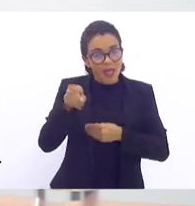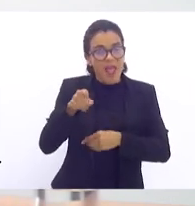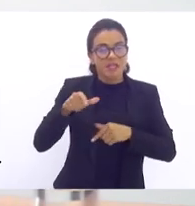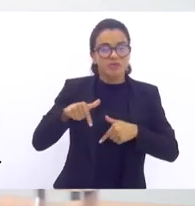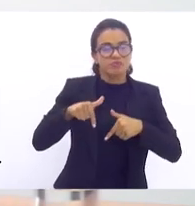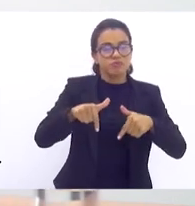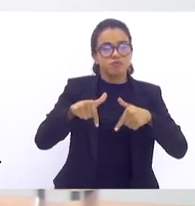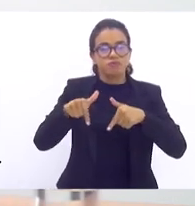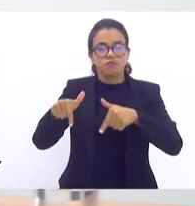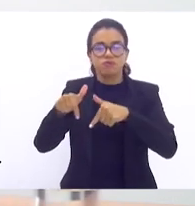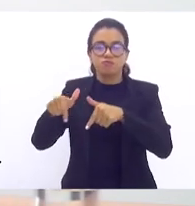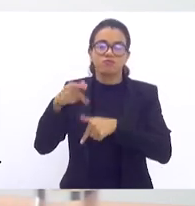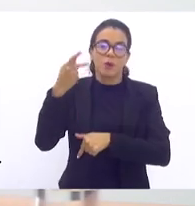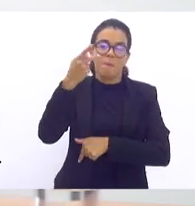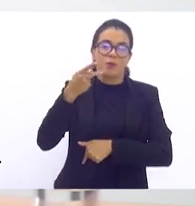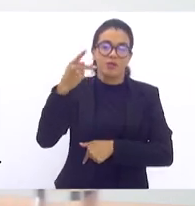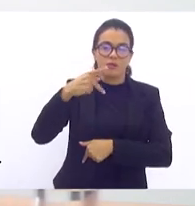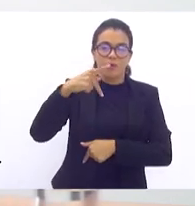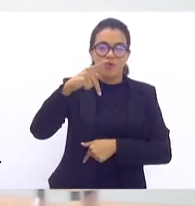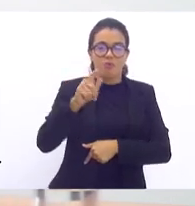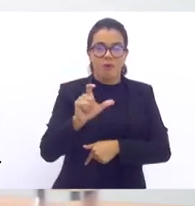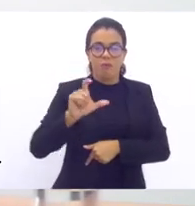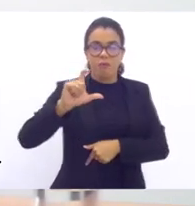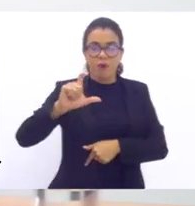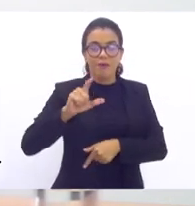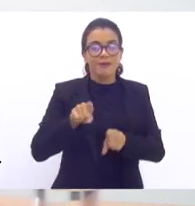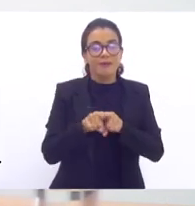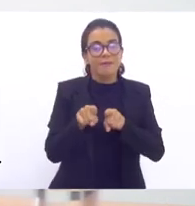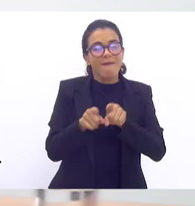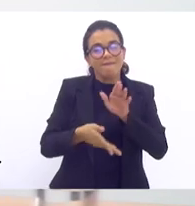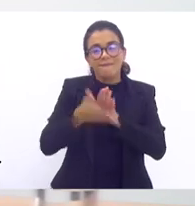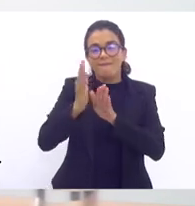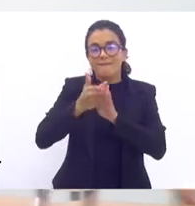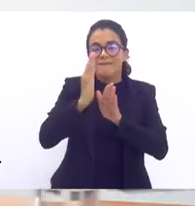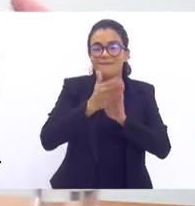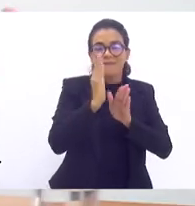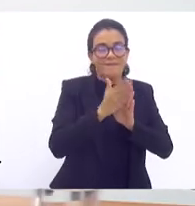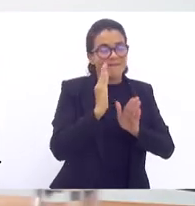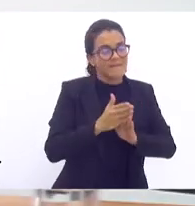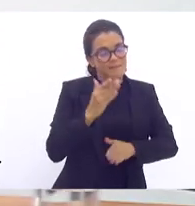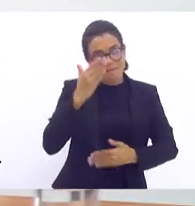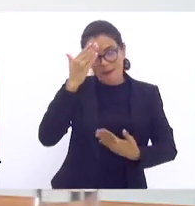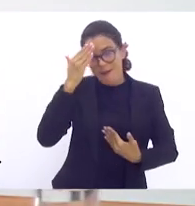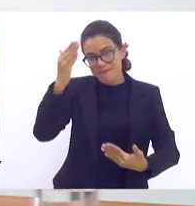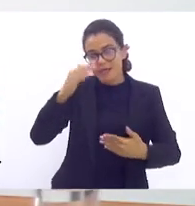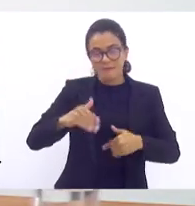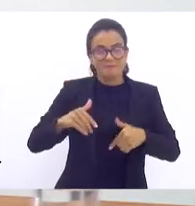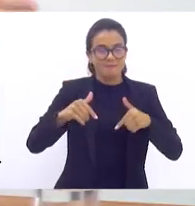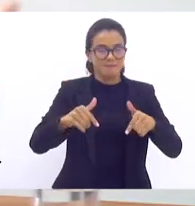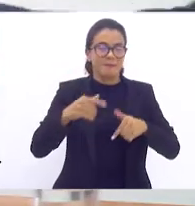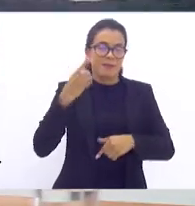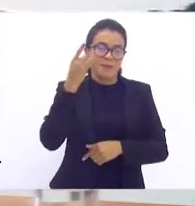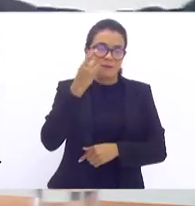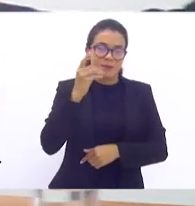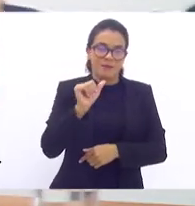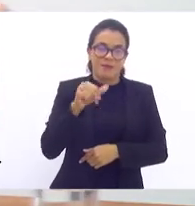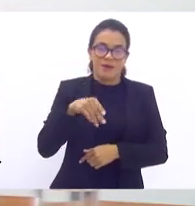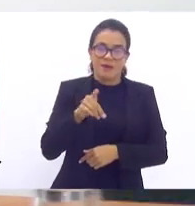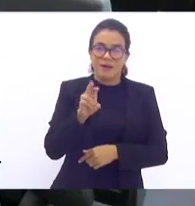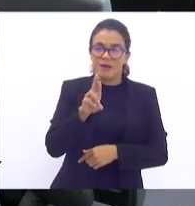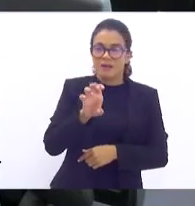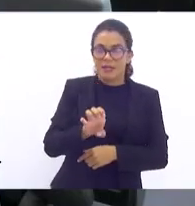com P maiúsculo é o que o Danilo forte está fazendo aqui estamos muito lisonjeado por isso parabéns pela iniciativa Deputado André Correia